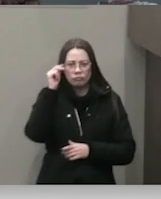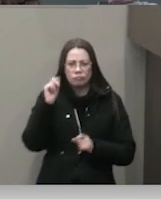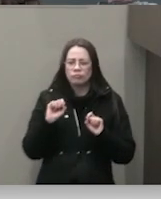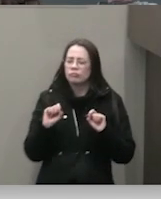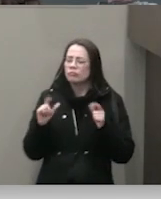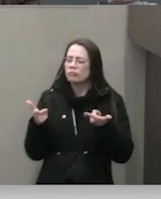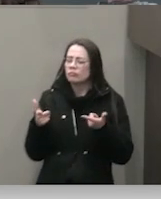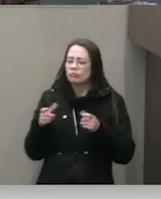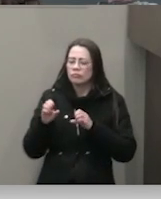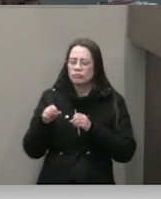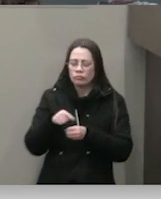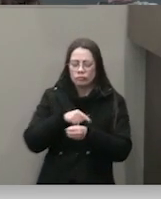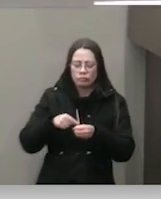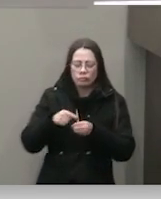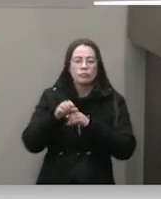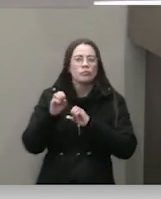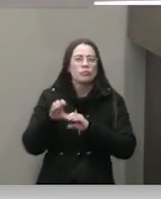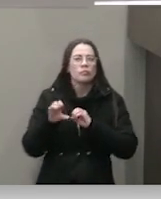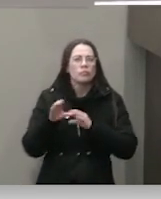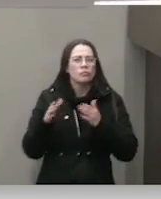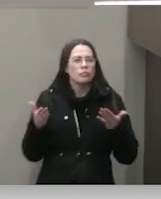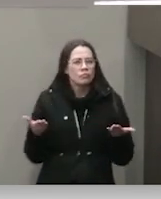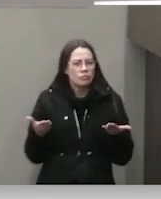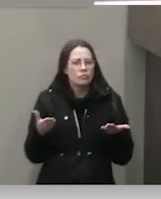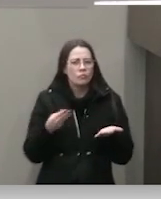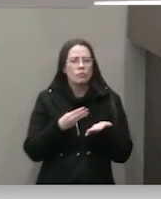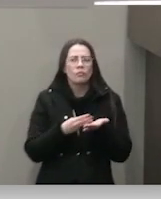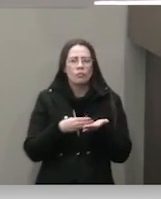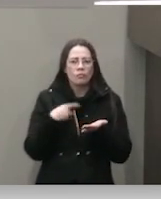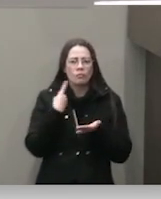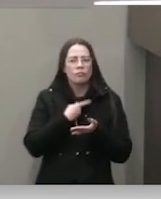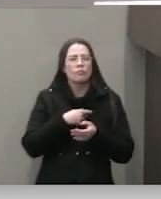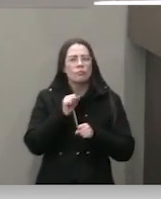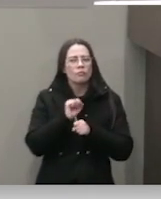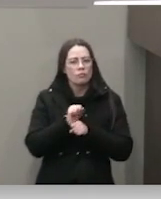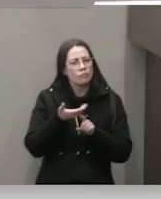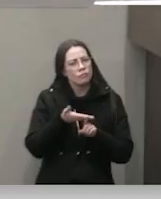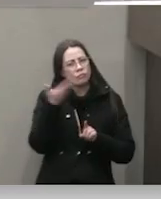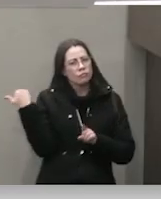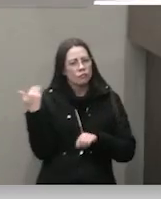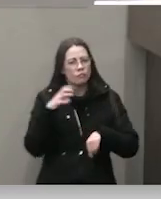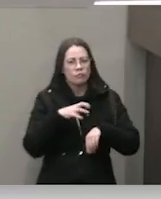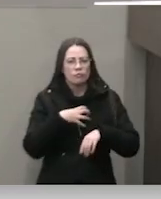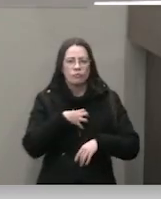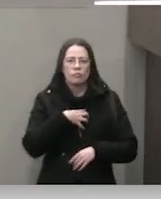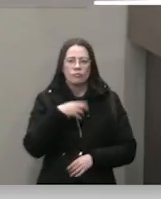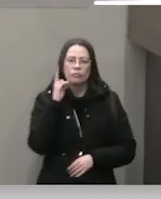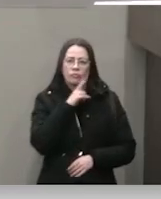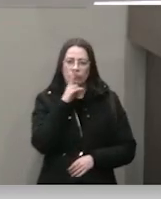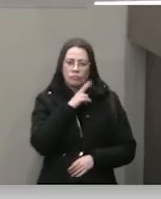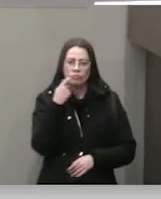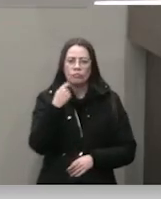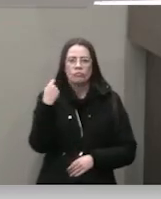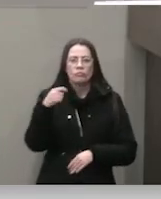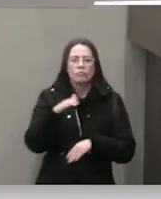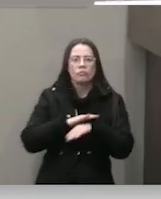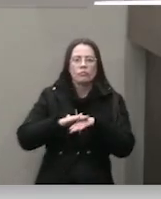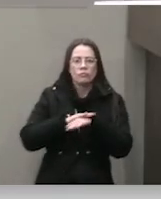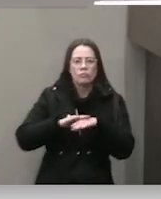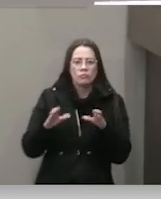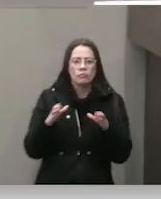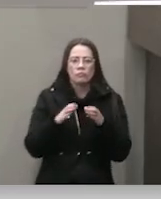gente, na cidade educadora? É o mínimo que a gente espera, a retirada do regime de urgência. Precisamos conversar